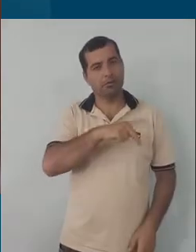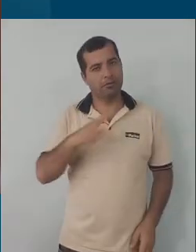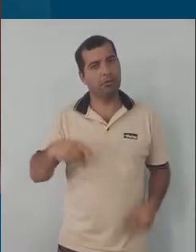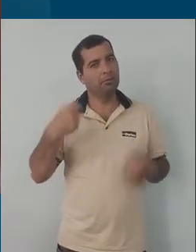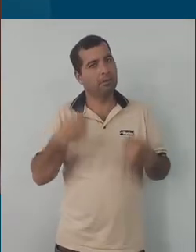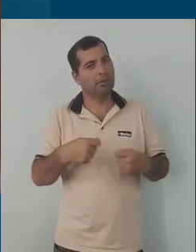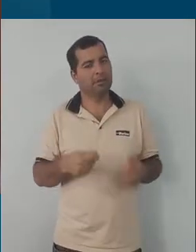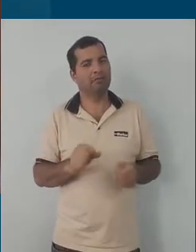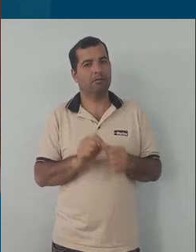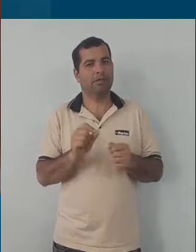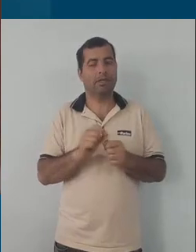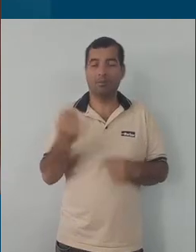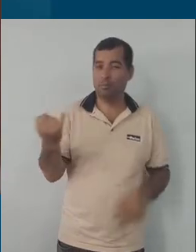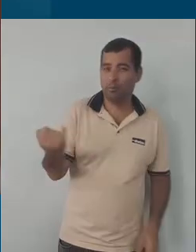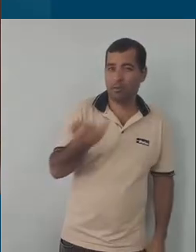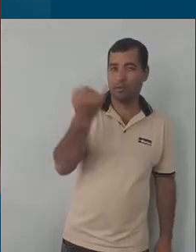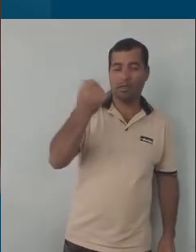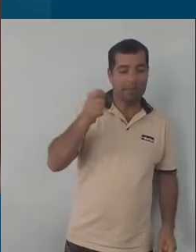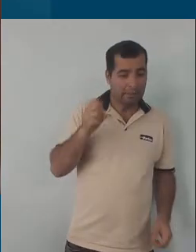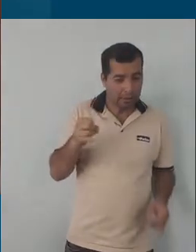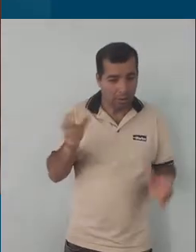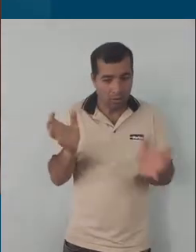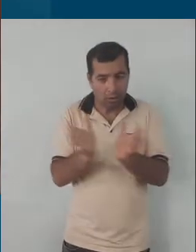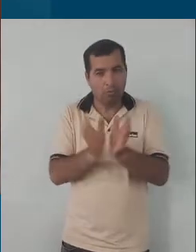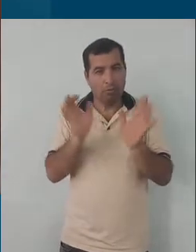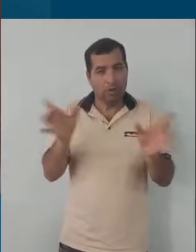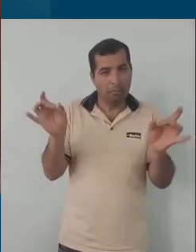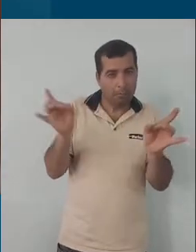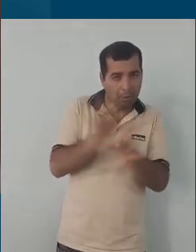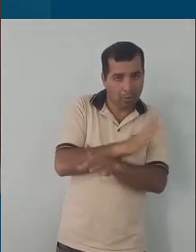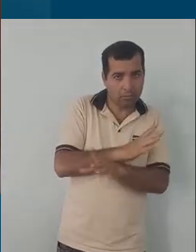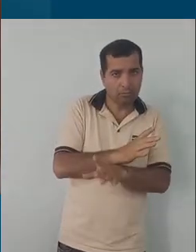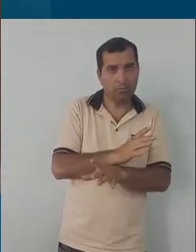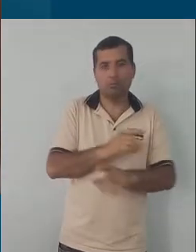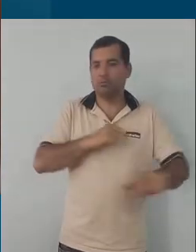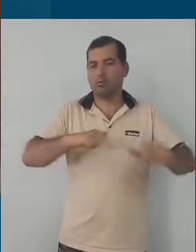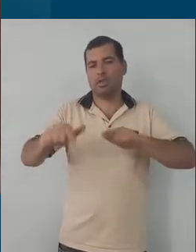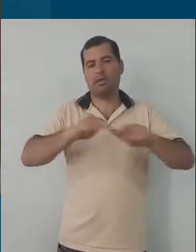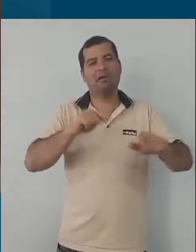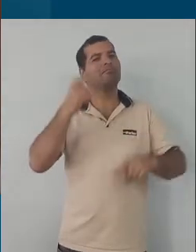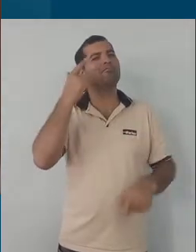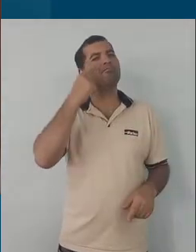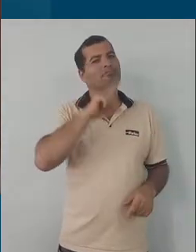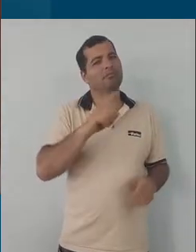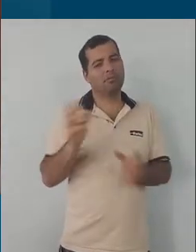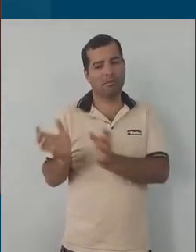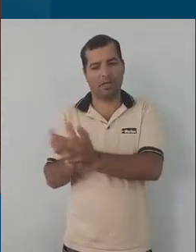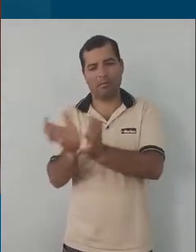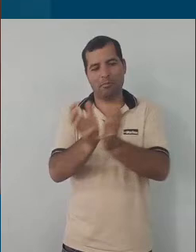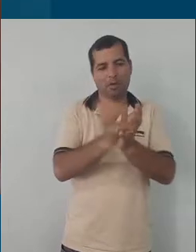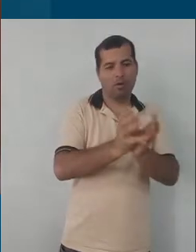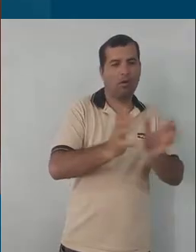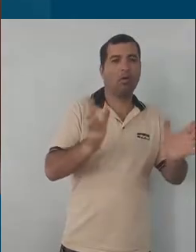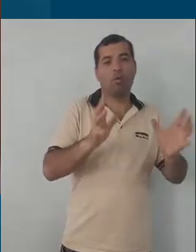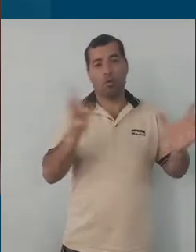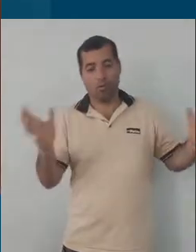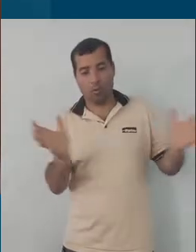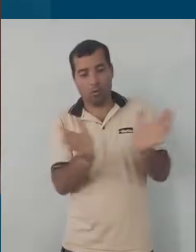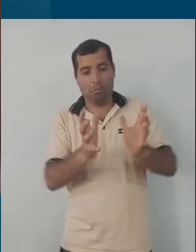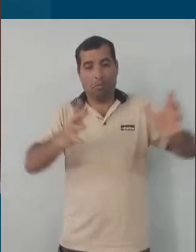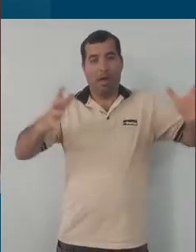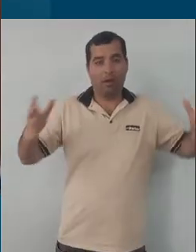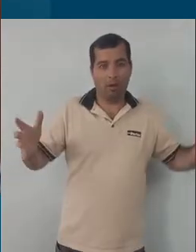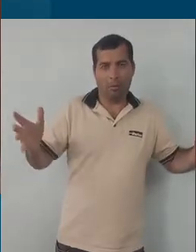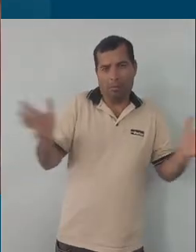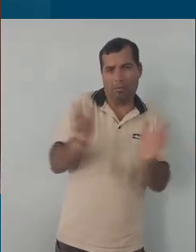momento que o grupo está constituído, aí todo o trabalho em pequenos grupos, em grupos maiores ou em grupos menores,